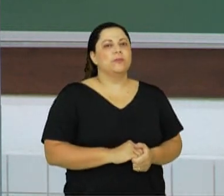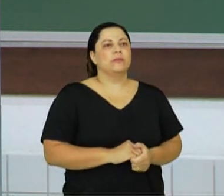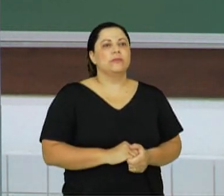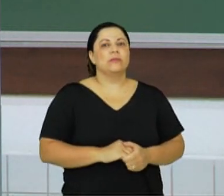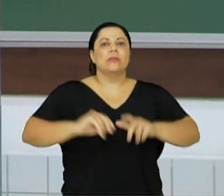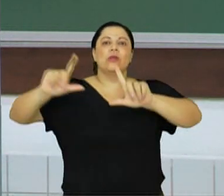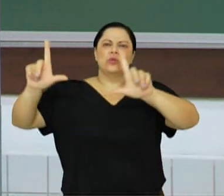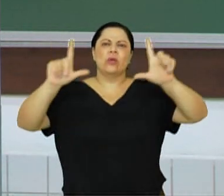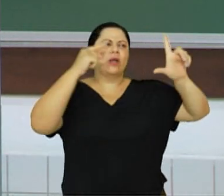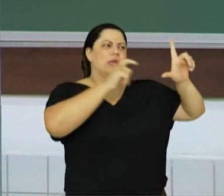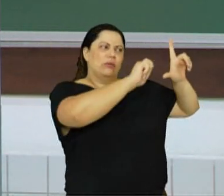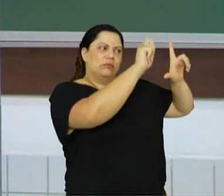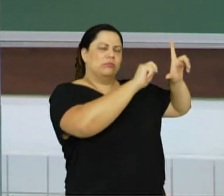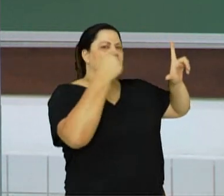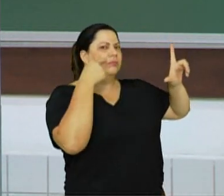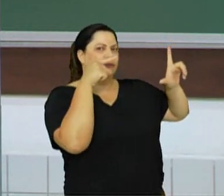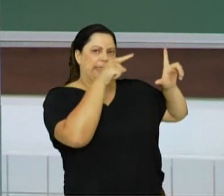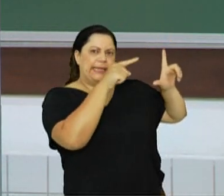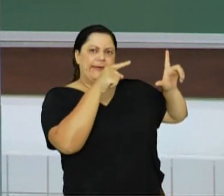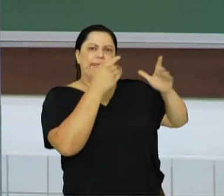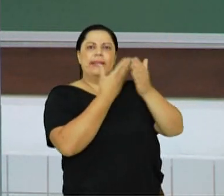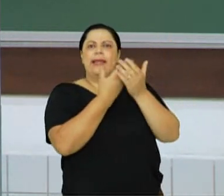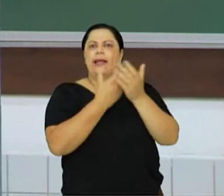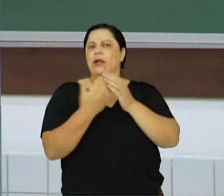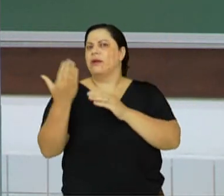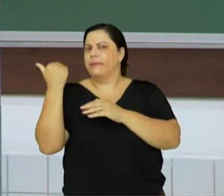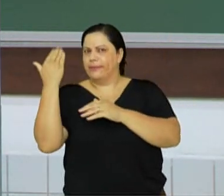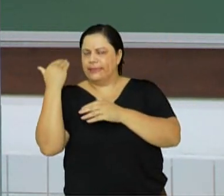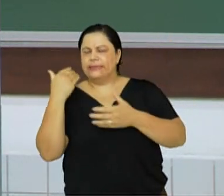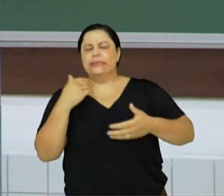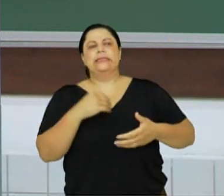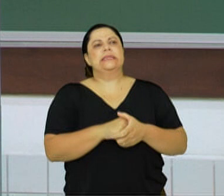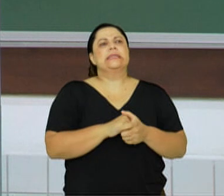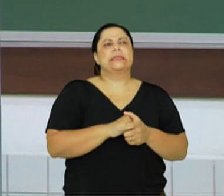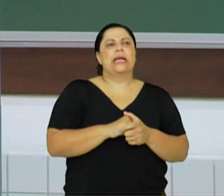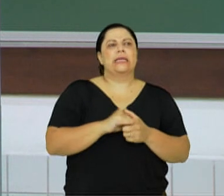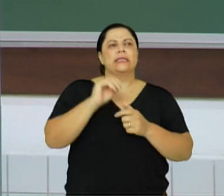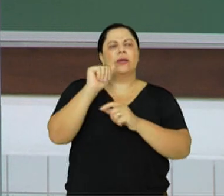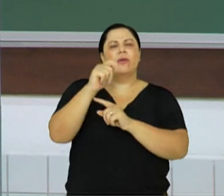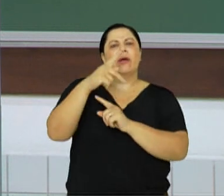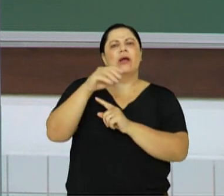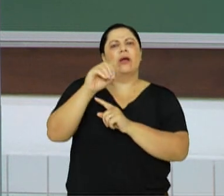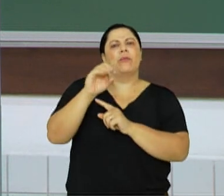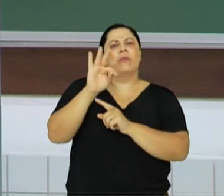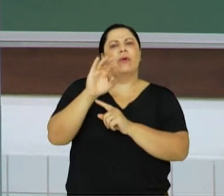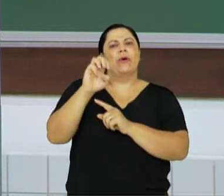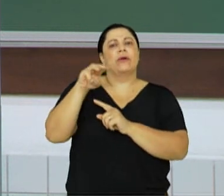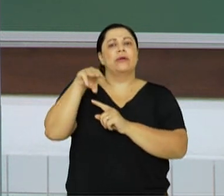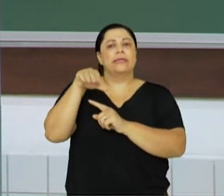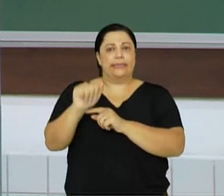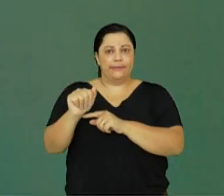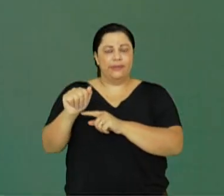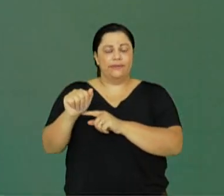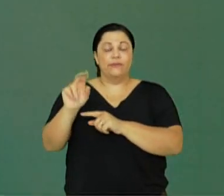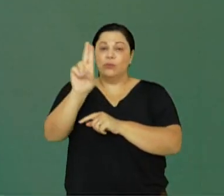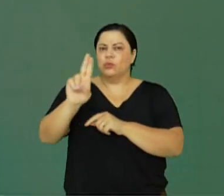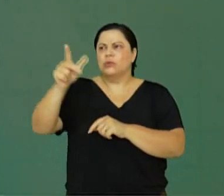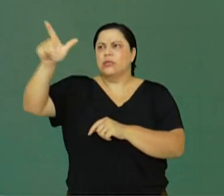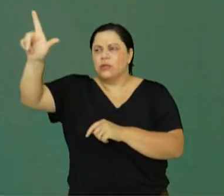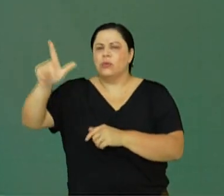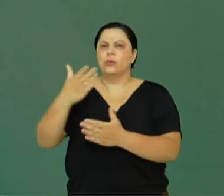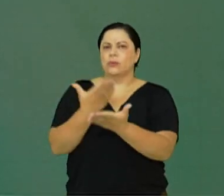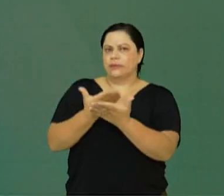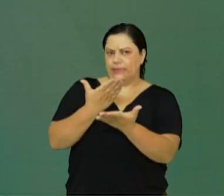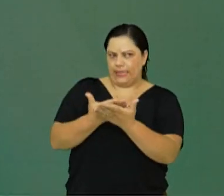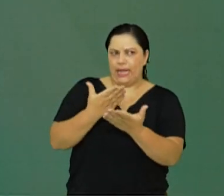quadro, que eu fiquei devendo na aula passada, o apótema da base hexagonal, que nós vamos usar na outra aula, que é o